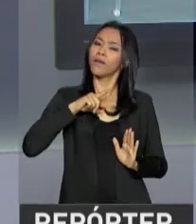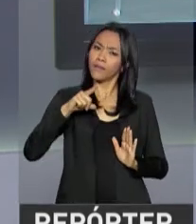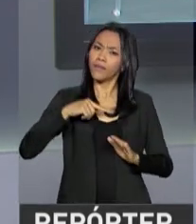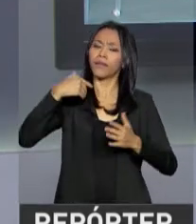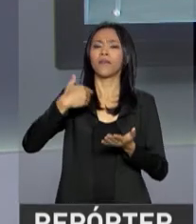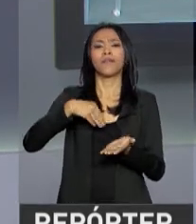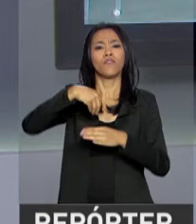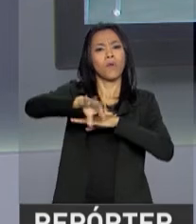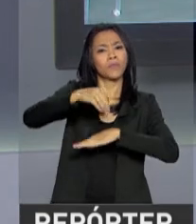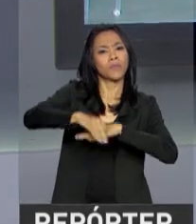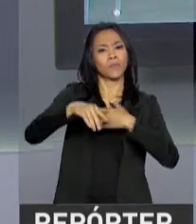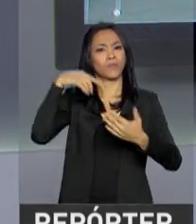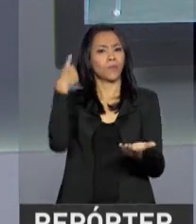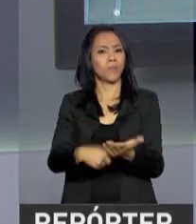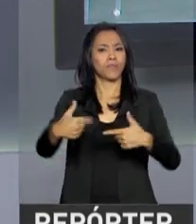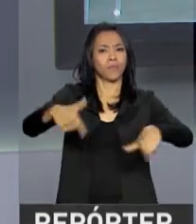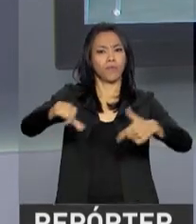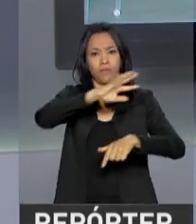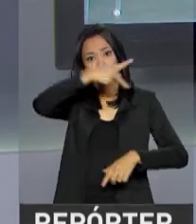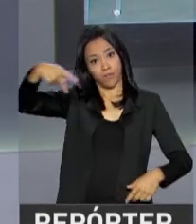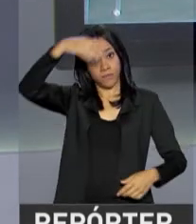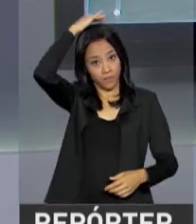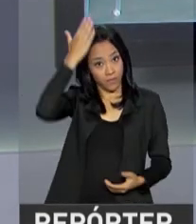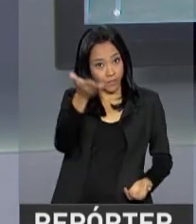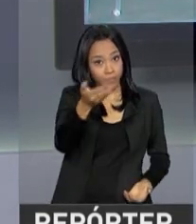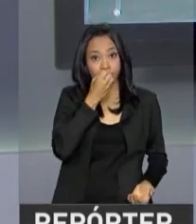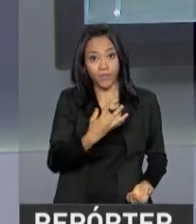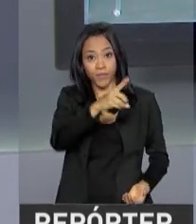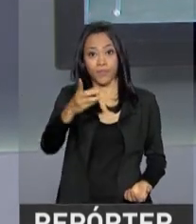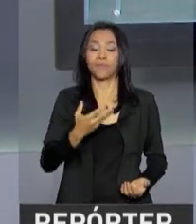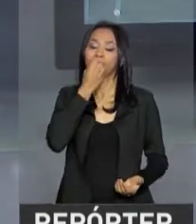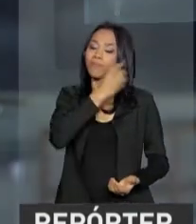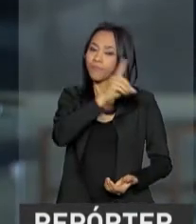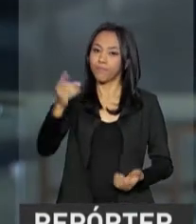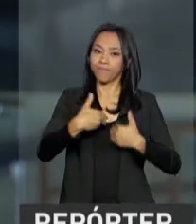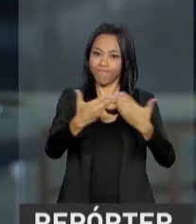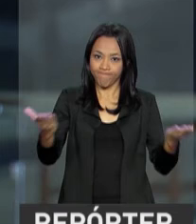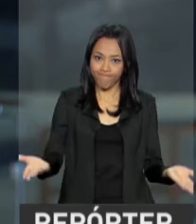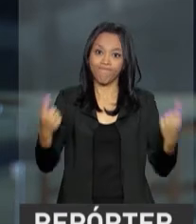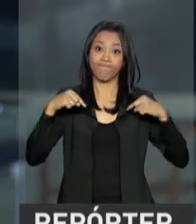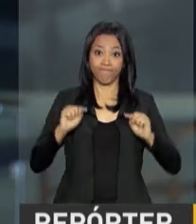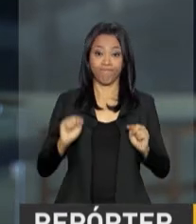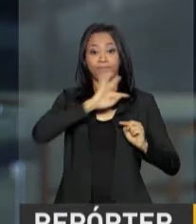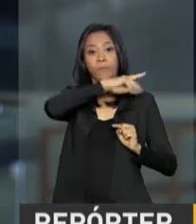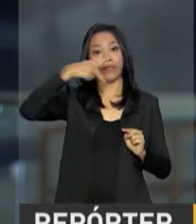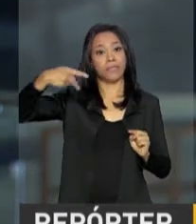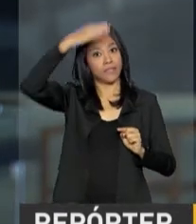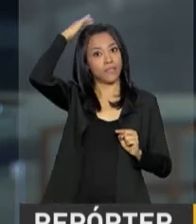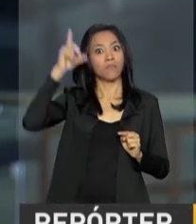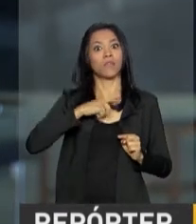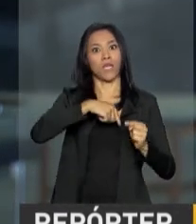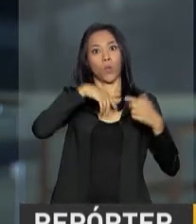do presidente michel temer olá nem bom dia pra você já está bom dia todos pois é tá isso o presidente michel temer tem uma agenda